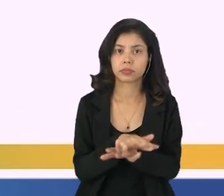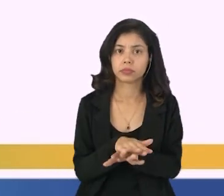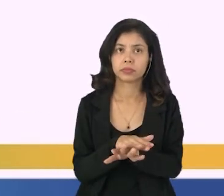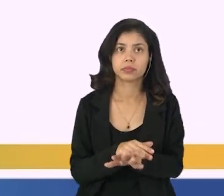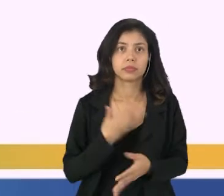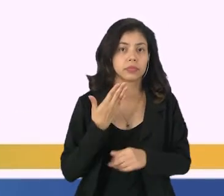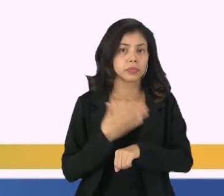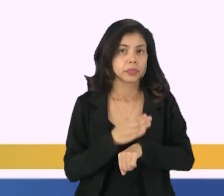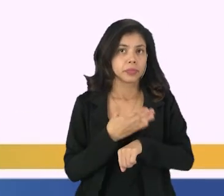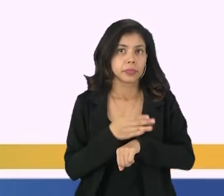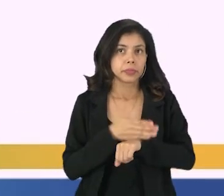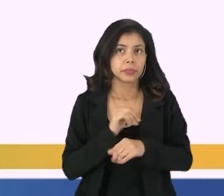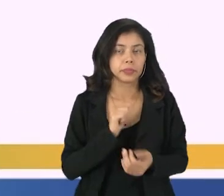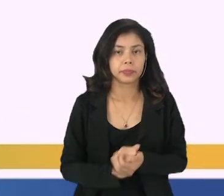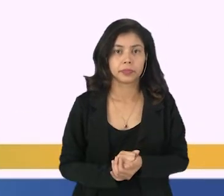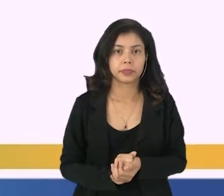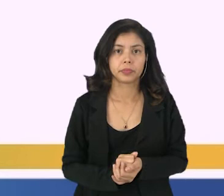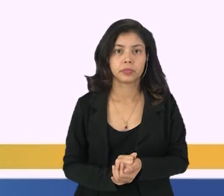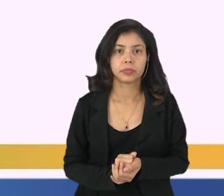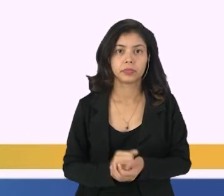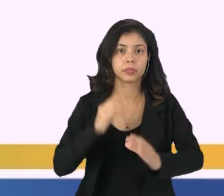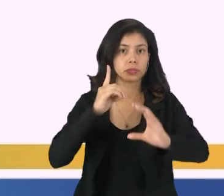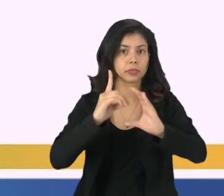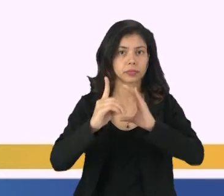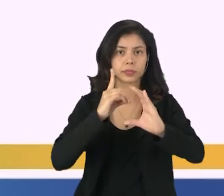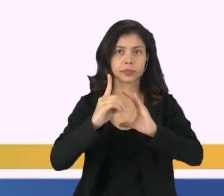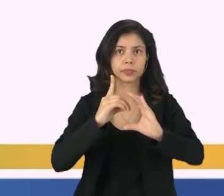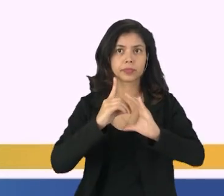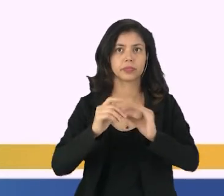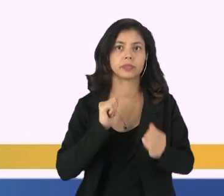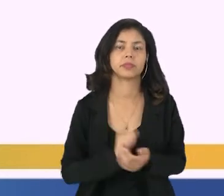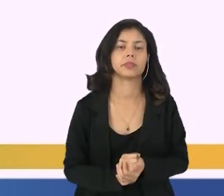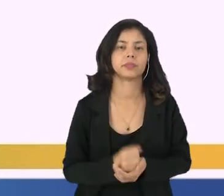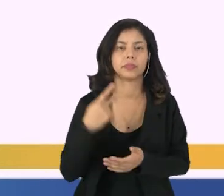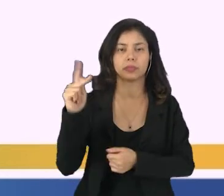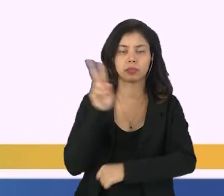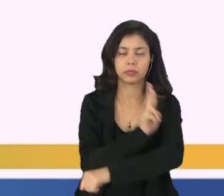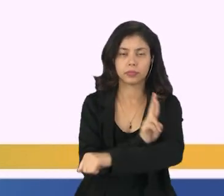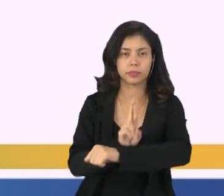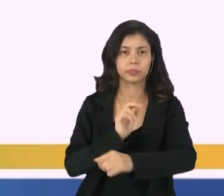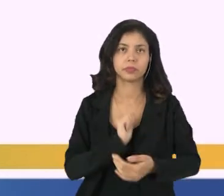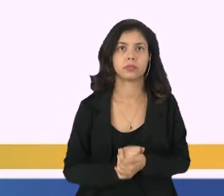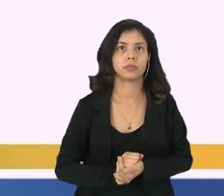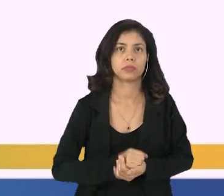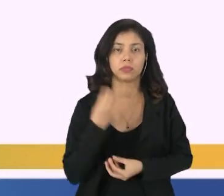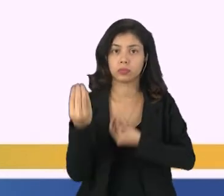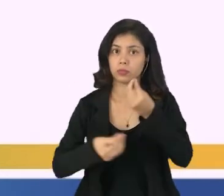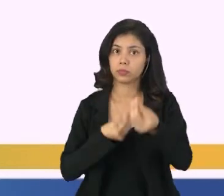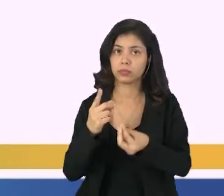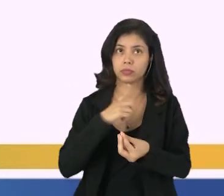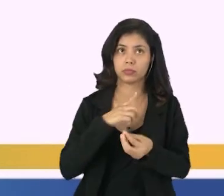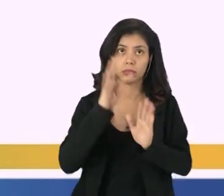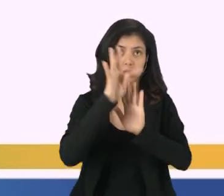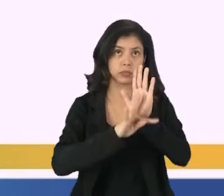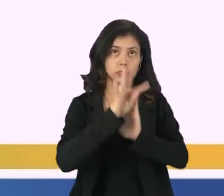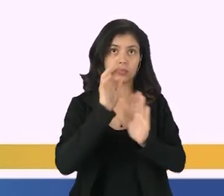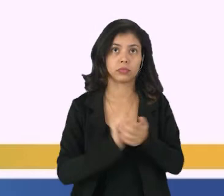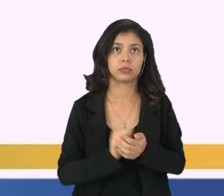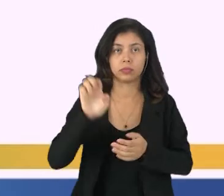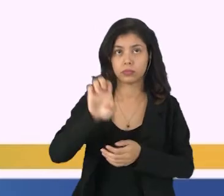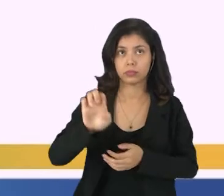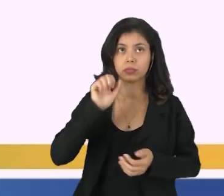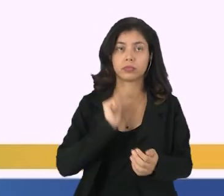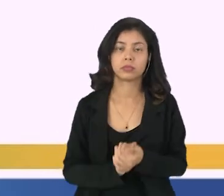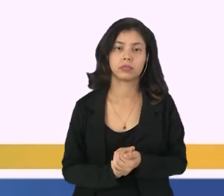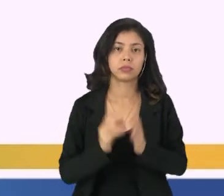acabavam praticando, né, rituais de suas religiões, tanto como tem aí o texto, né, europeia, mas